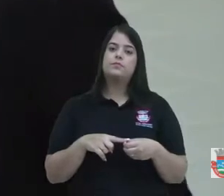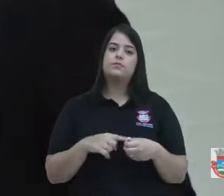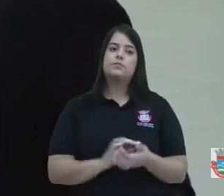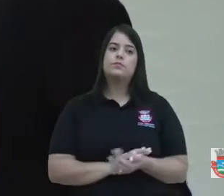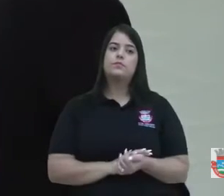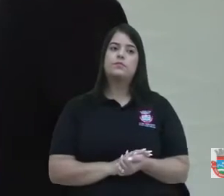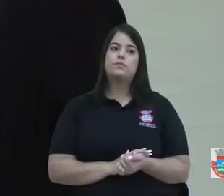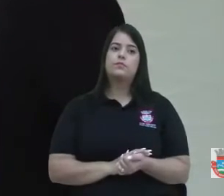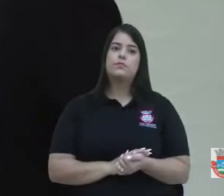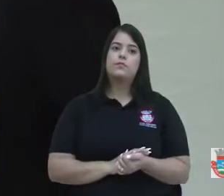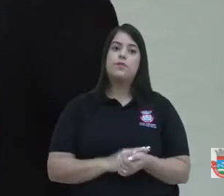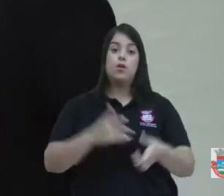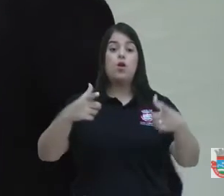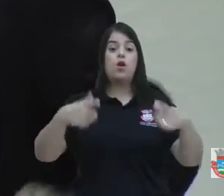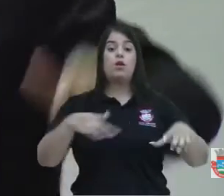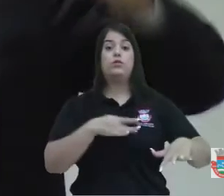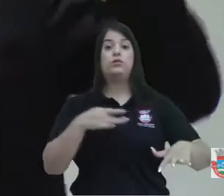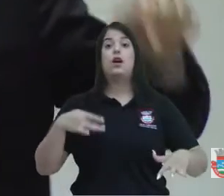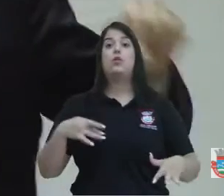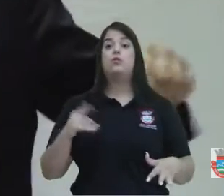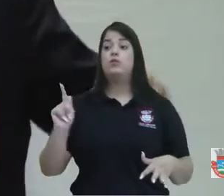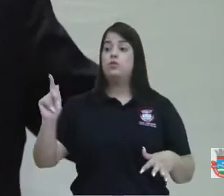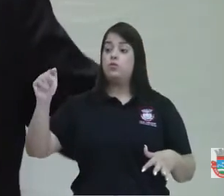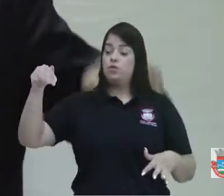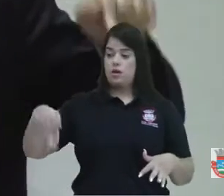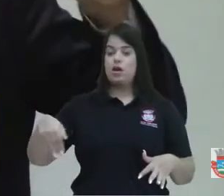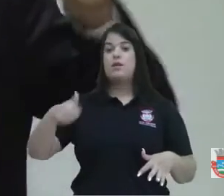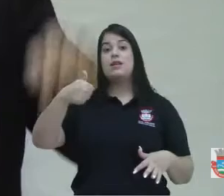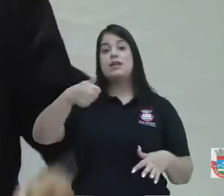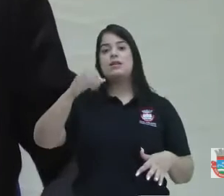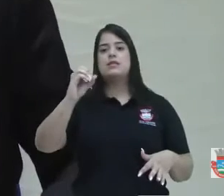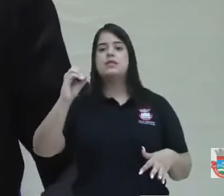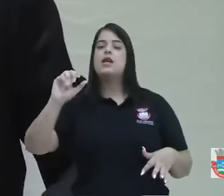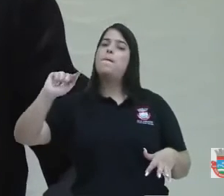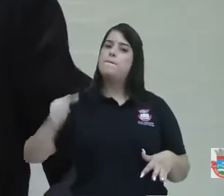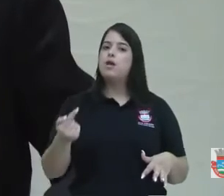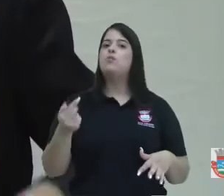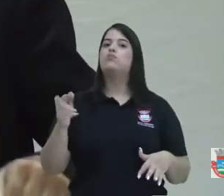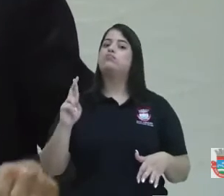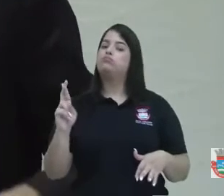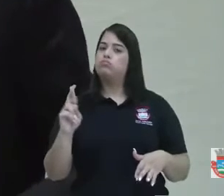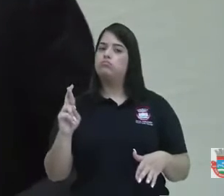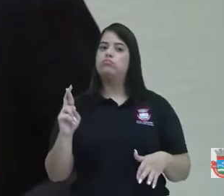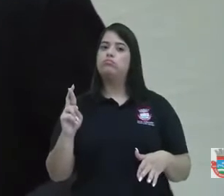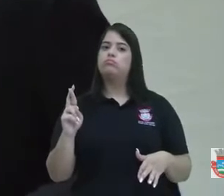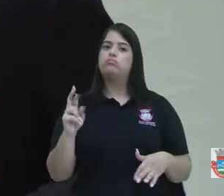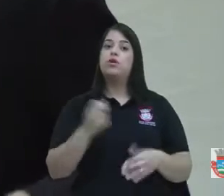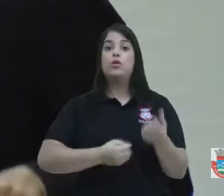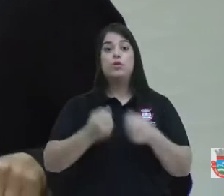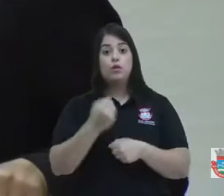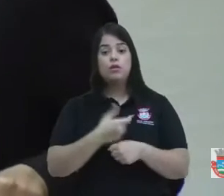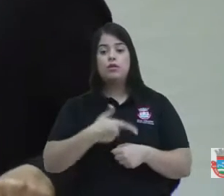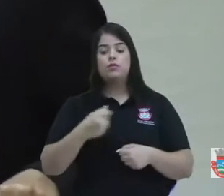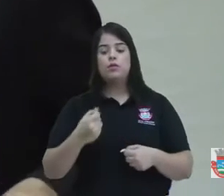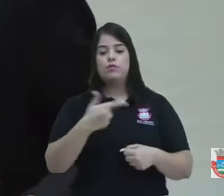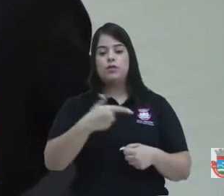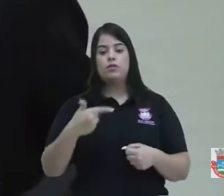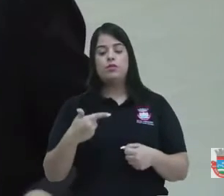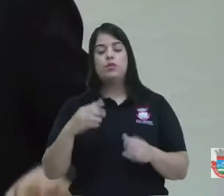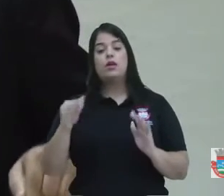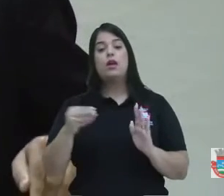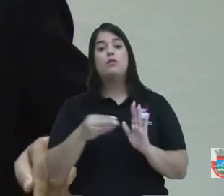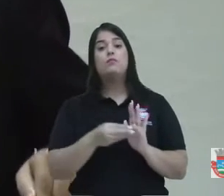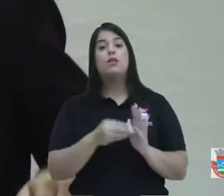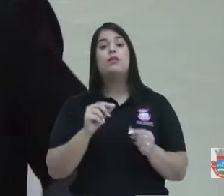para o posto de saúde do Gama. Os 100 mil reais que eu vou colocar aqui nesse ano da emenda é para